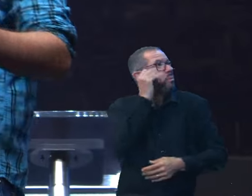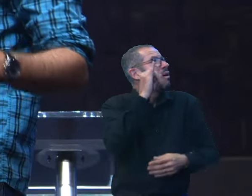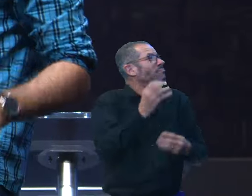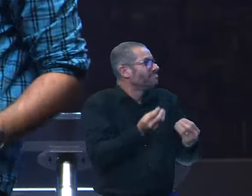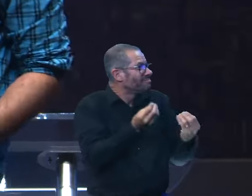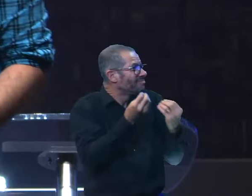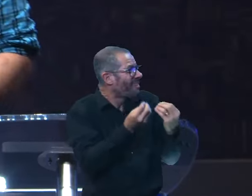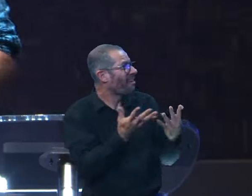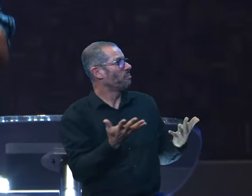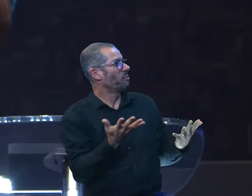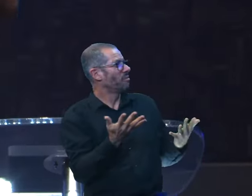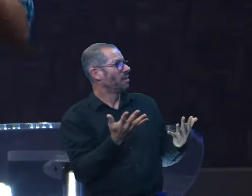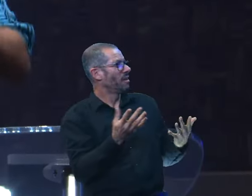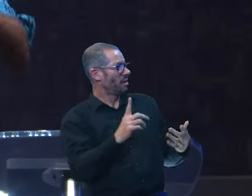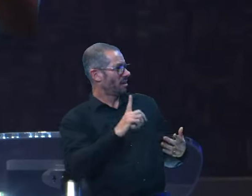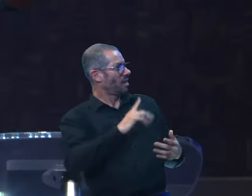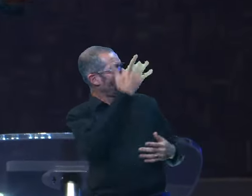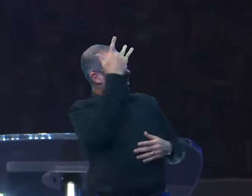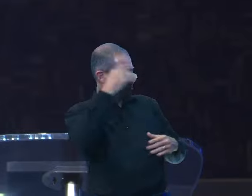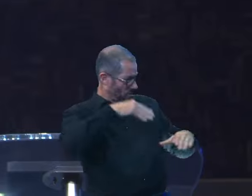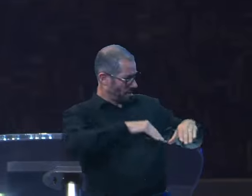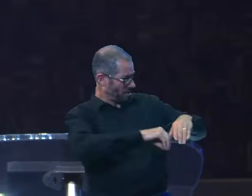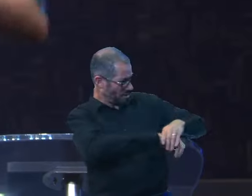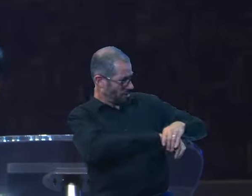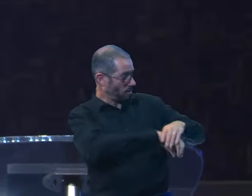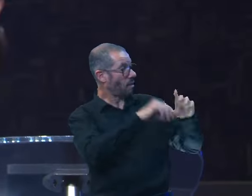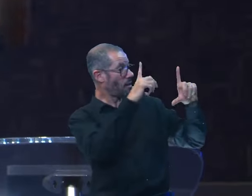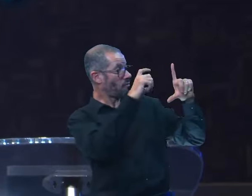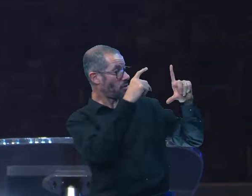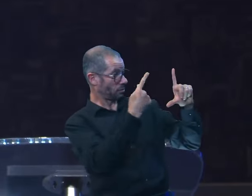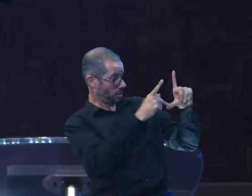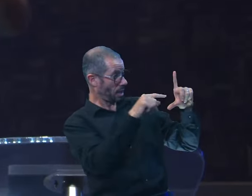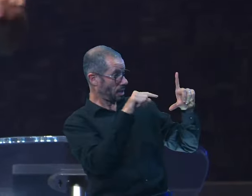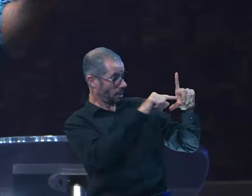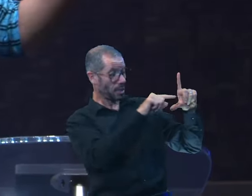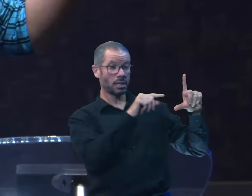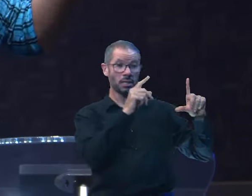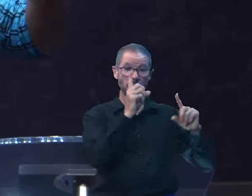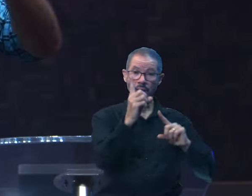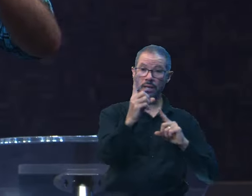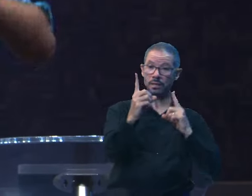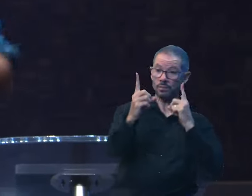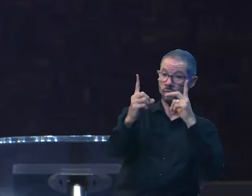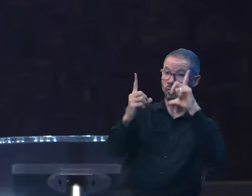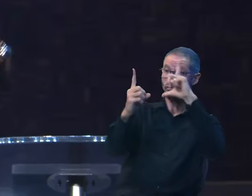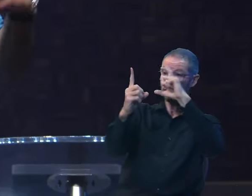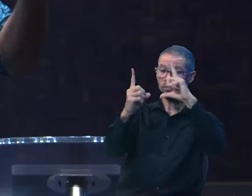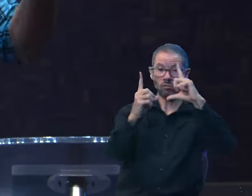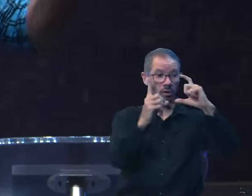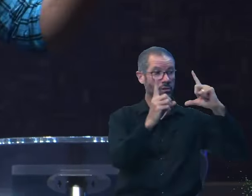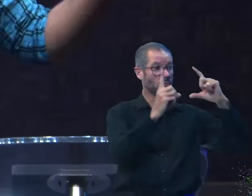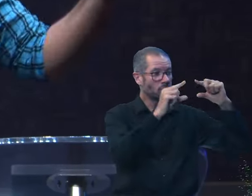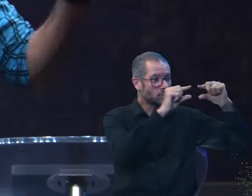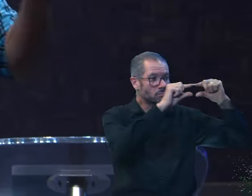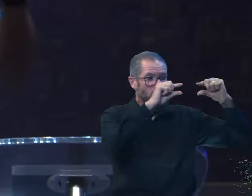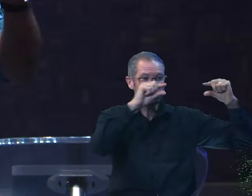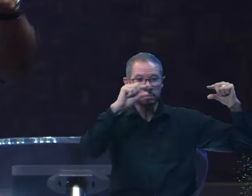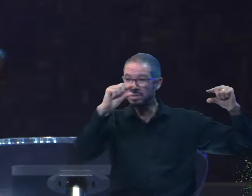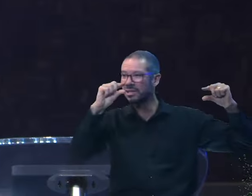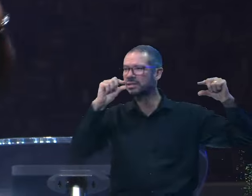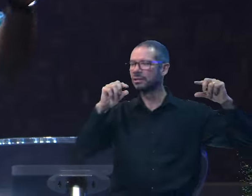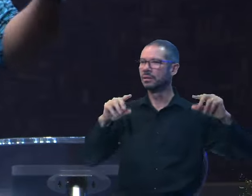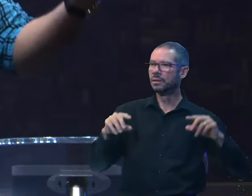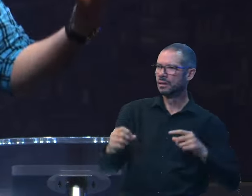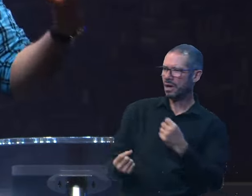Mas e aí? Mas tem alguém aqui dentro? Olha, essa aqui é a foto dele. É foto dela, e coisas escritas, e uns eram maiores, outros